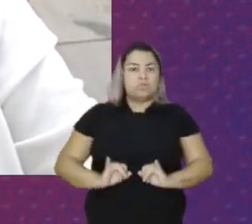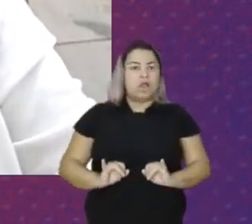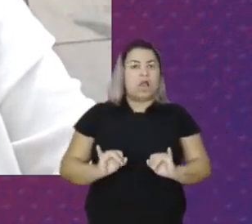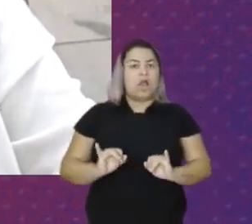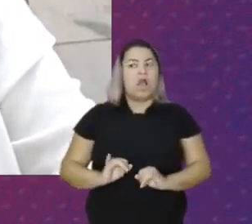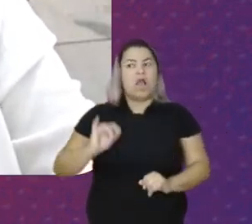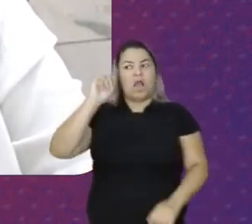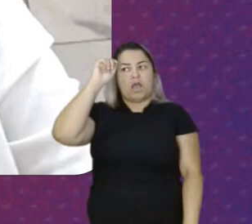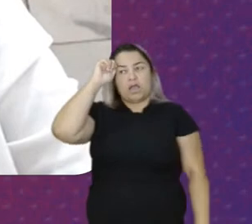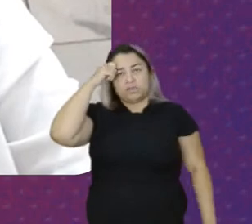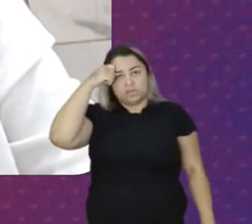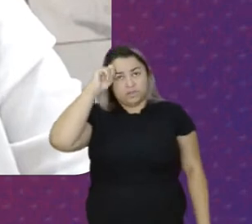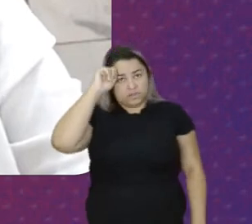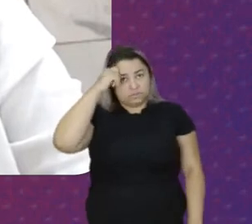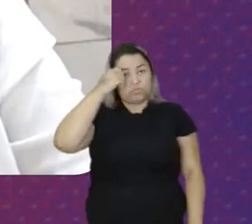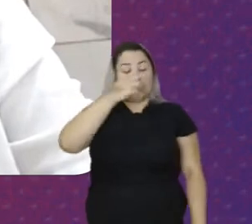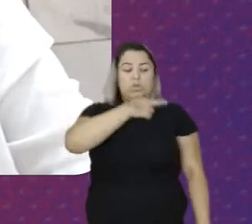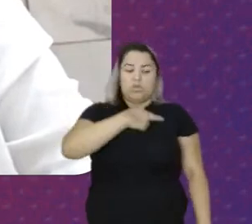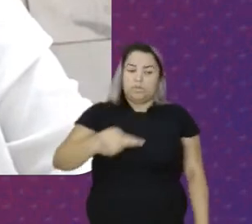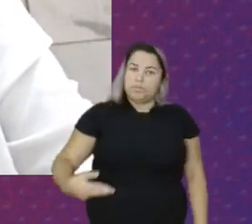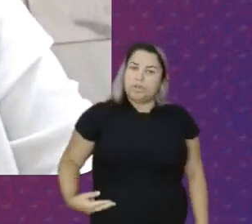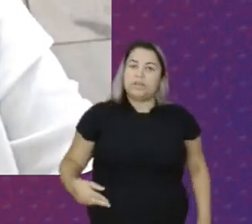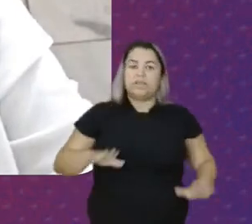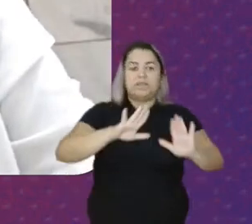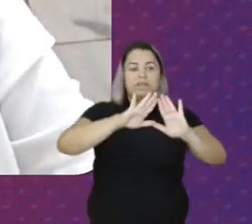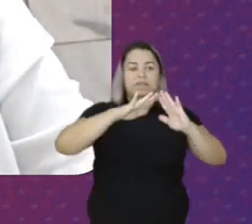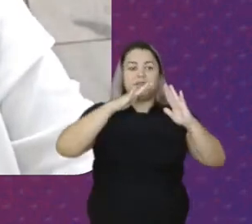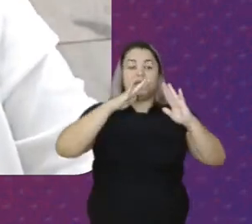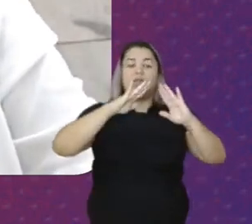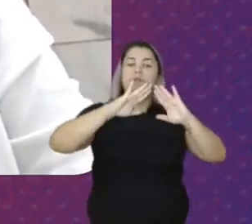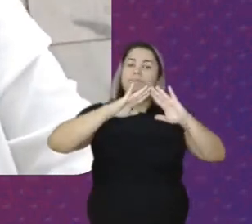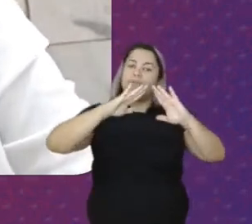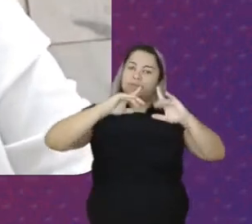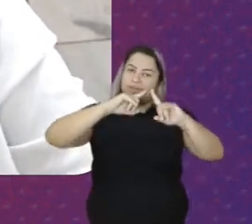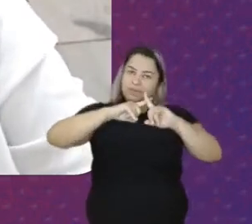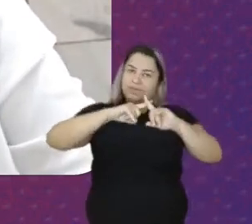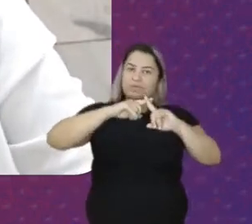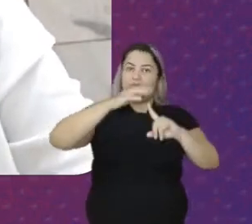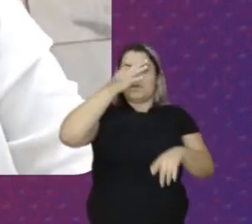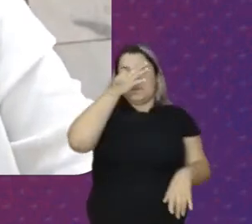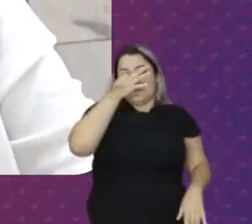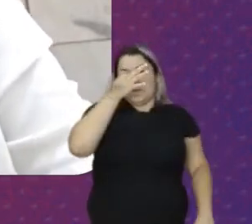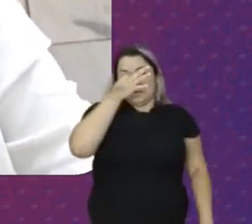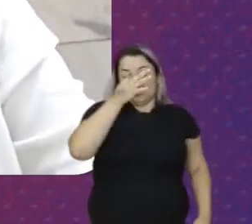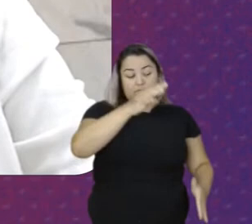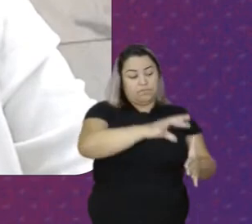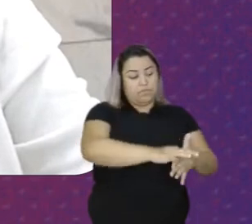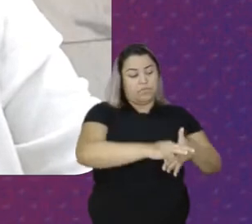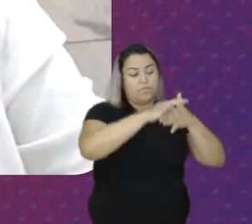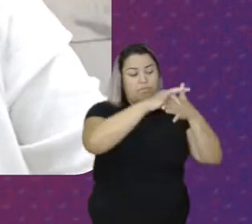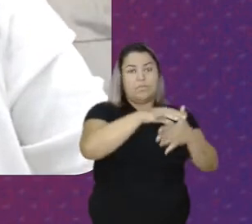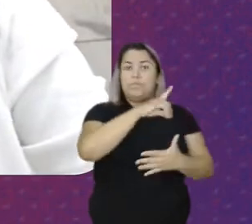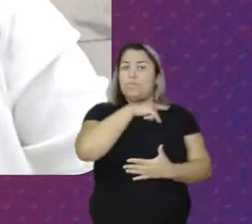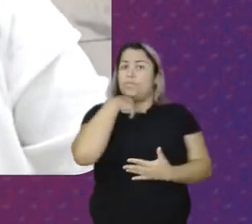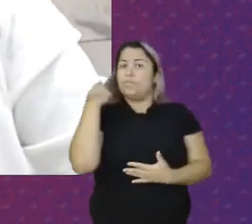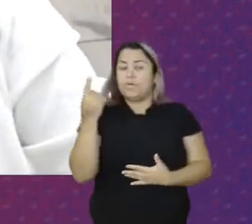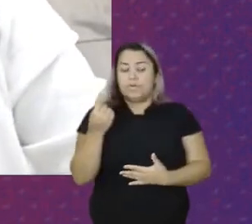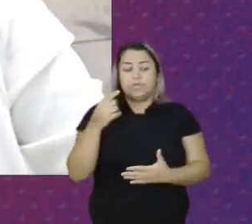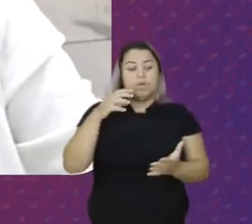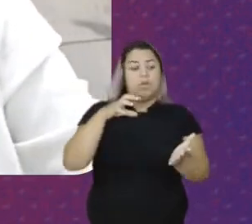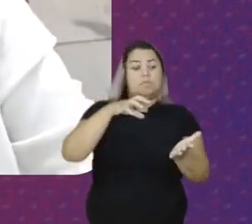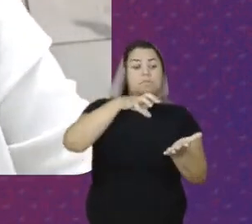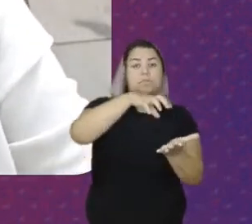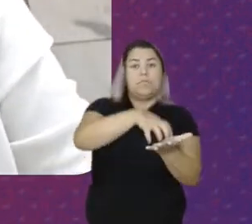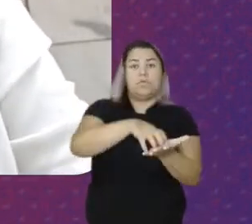racismo religioso, né, pela Igreja Evangélica, lideranças que foram mortas por estarem fazendo luta por demarcação de